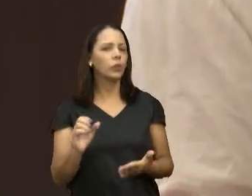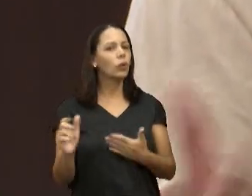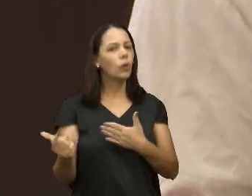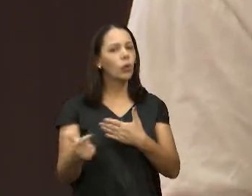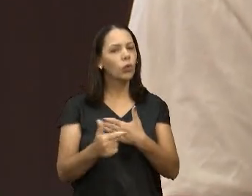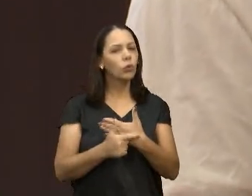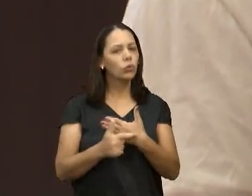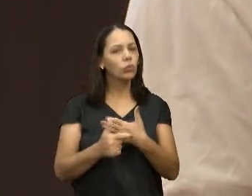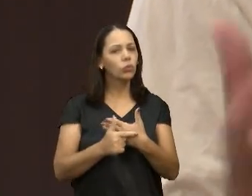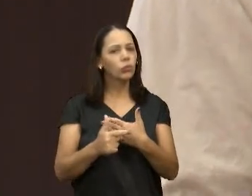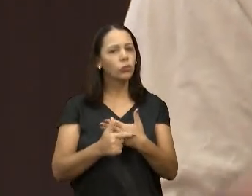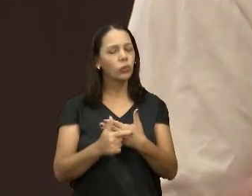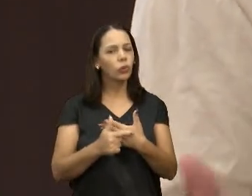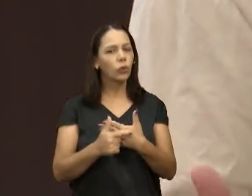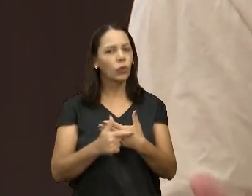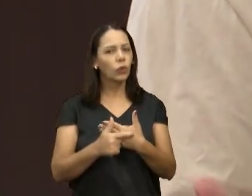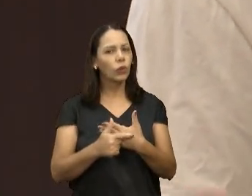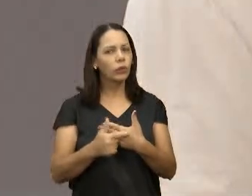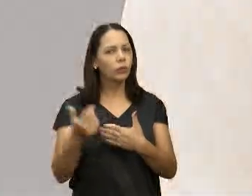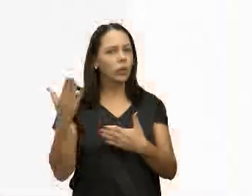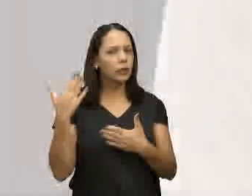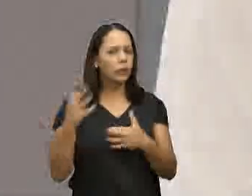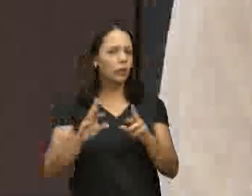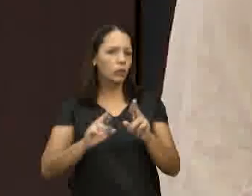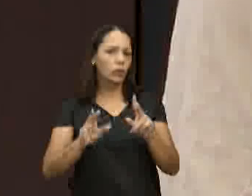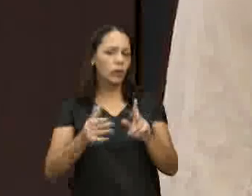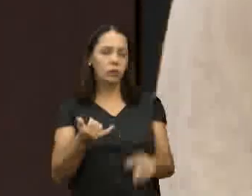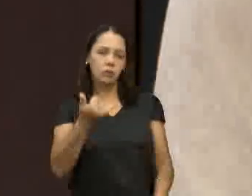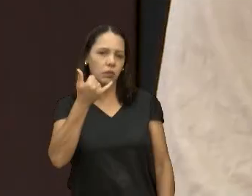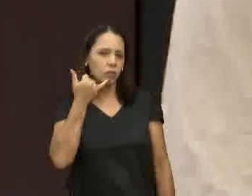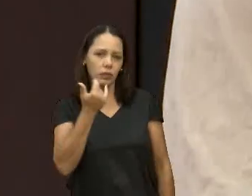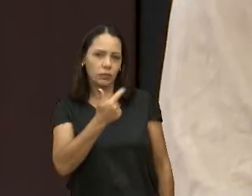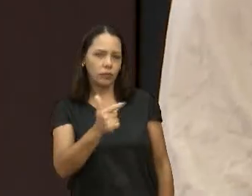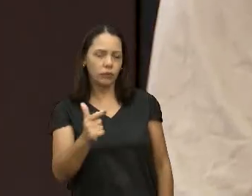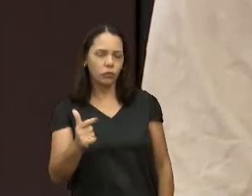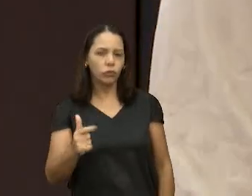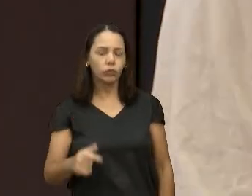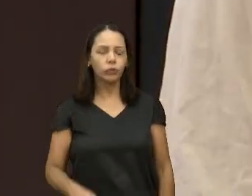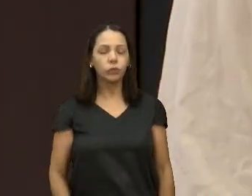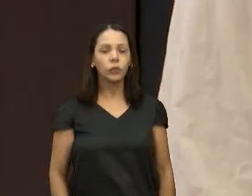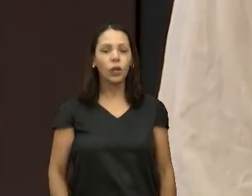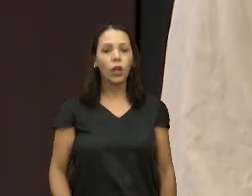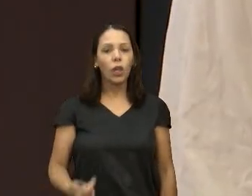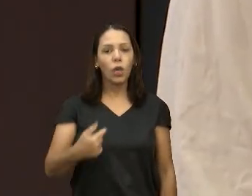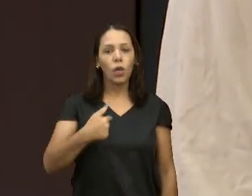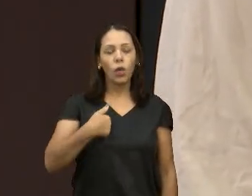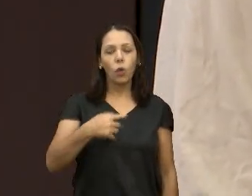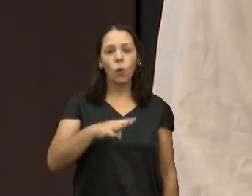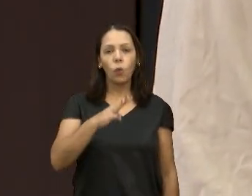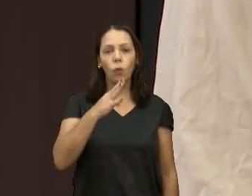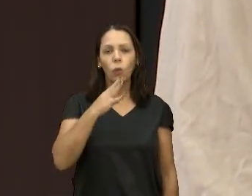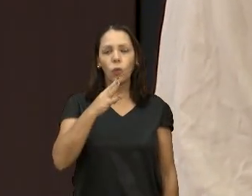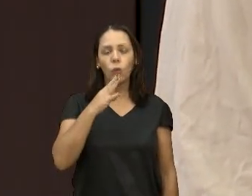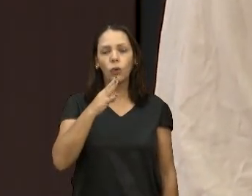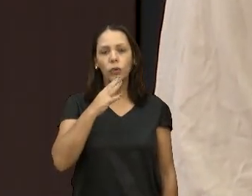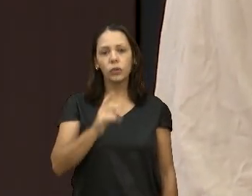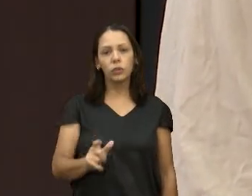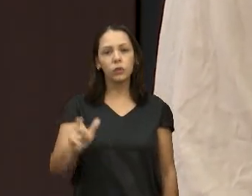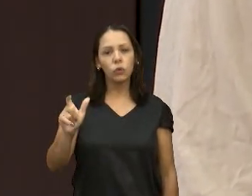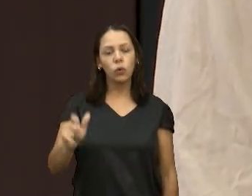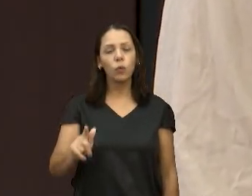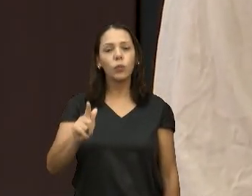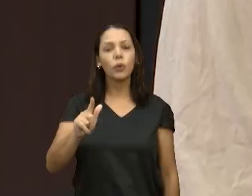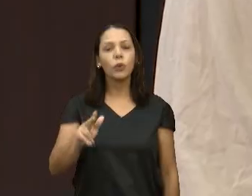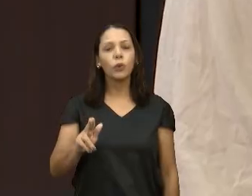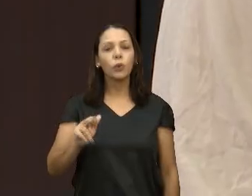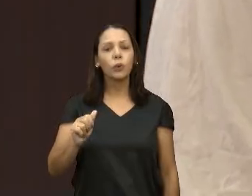época, sem celular, sem outros tipos de entretenimento, né? Eu conheci o Guarana, né? O prêmio é em homenagem ao Guarana, né? Por incrível que